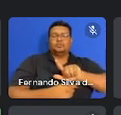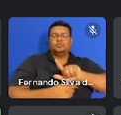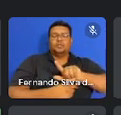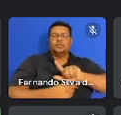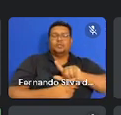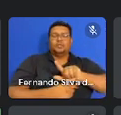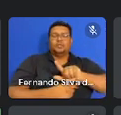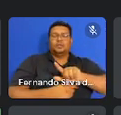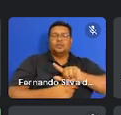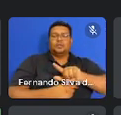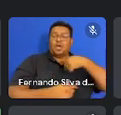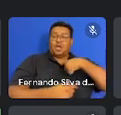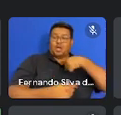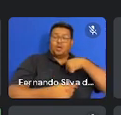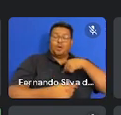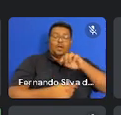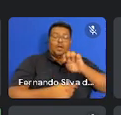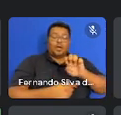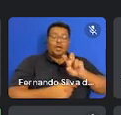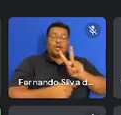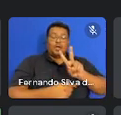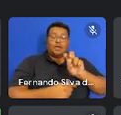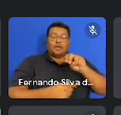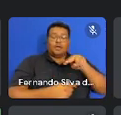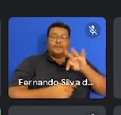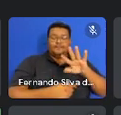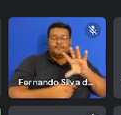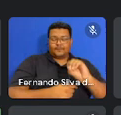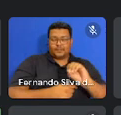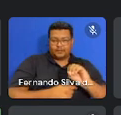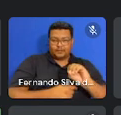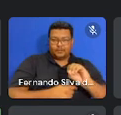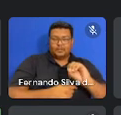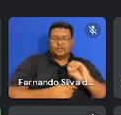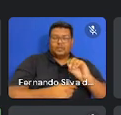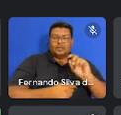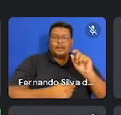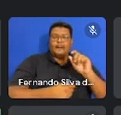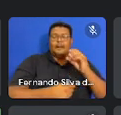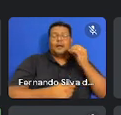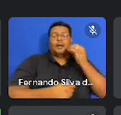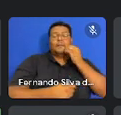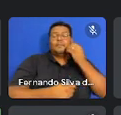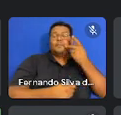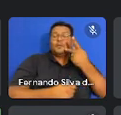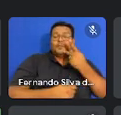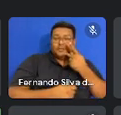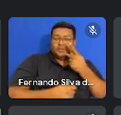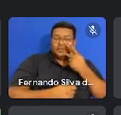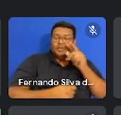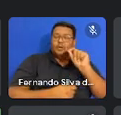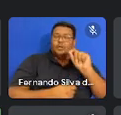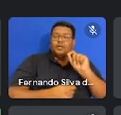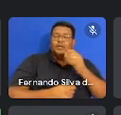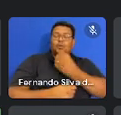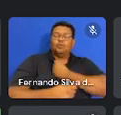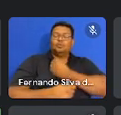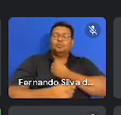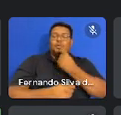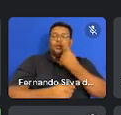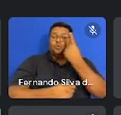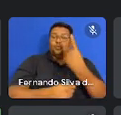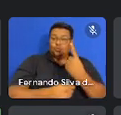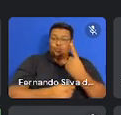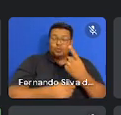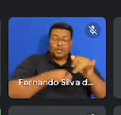meu evento que eu estou dizendo? Eu estou pedindo para calcular a probabilidade de quê? De cair o número 1 na face